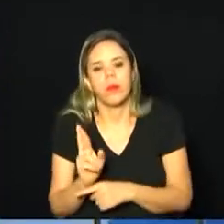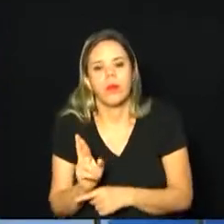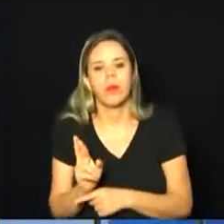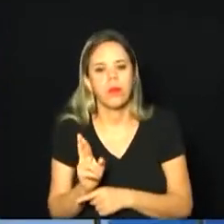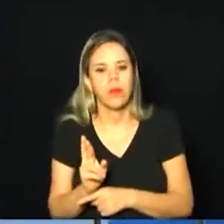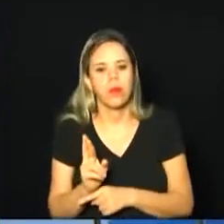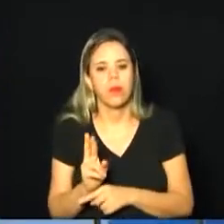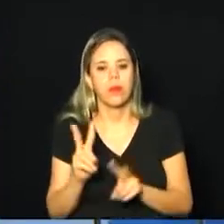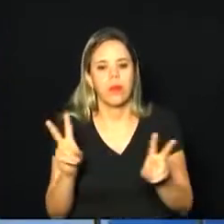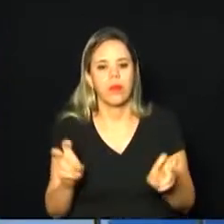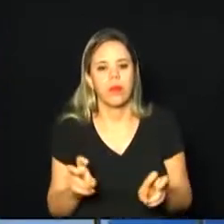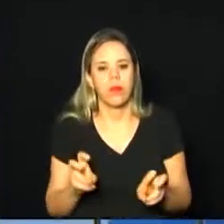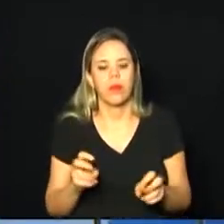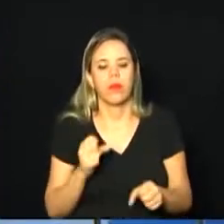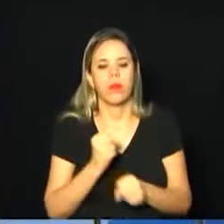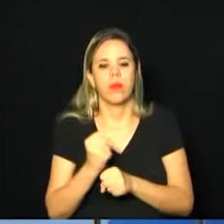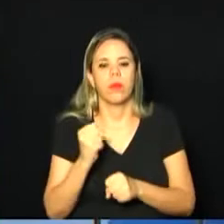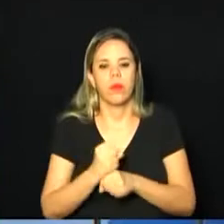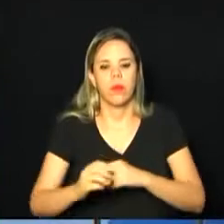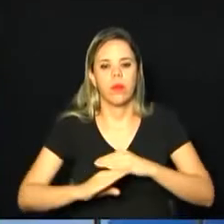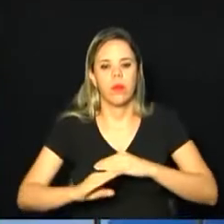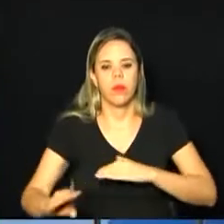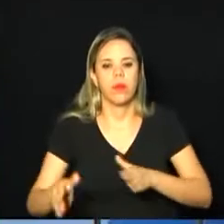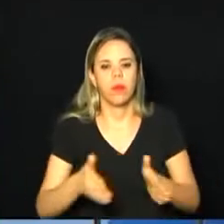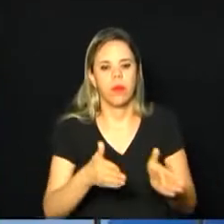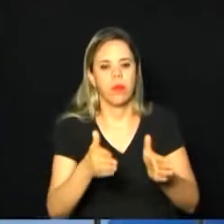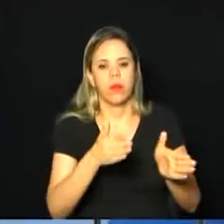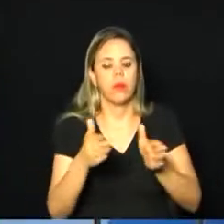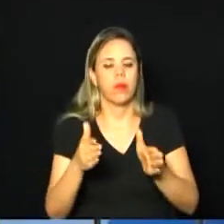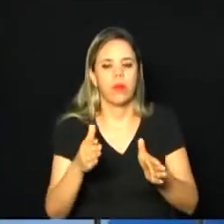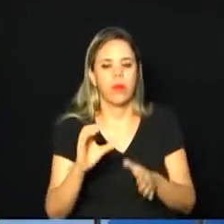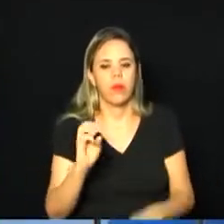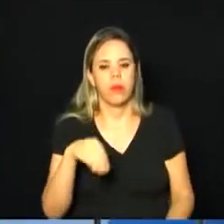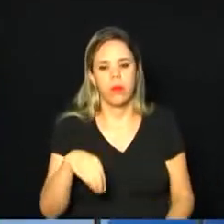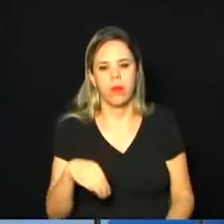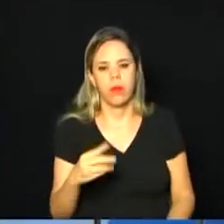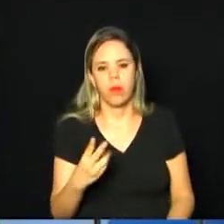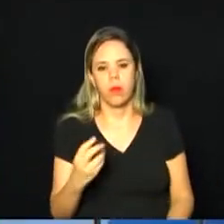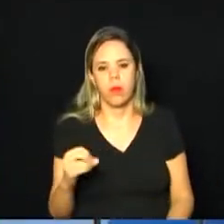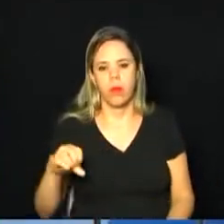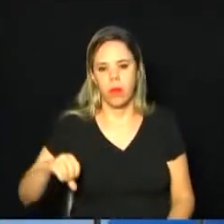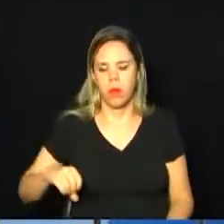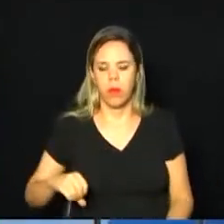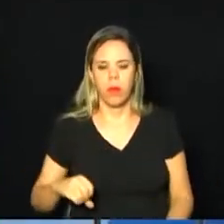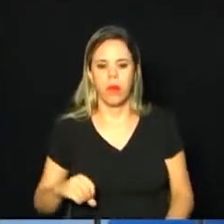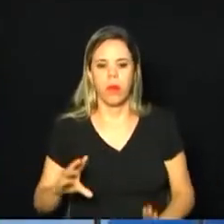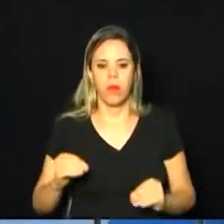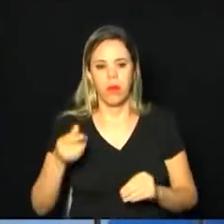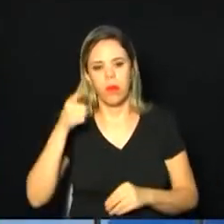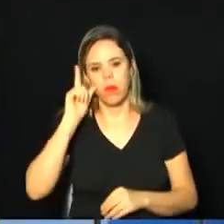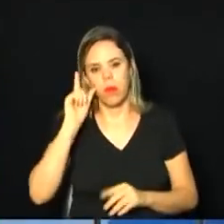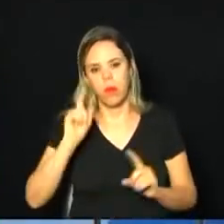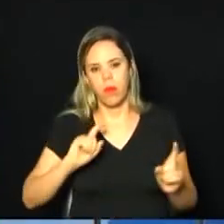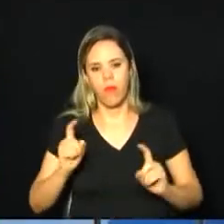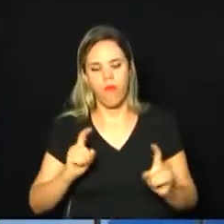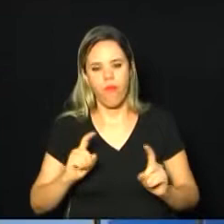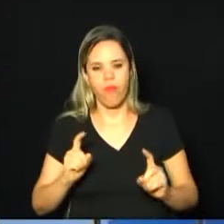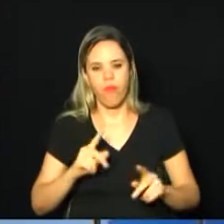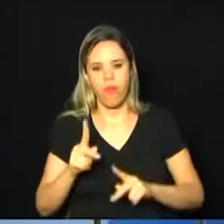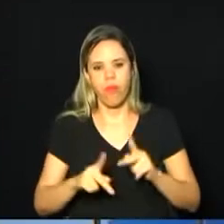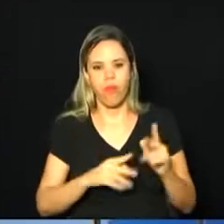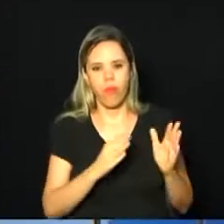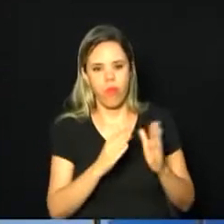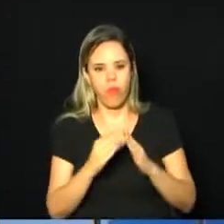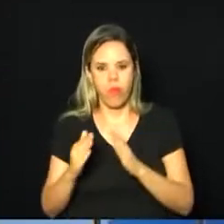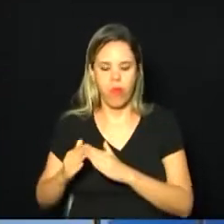que trata da pavimentação da estrada cam 209 promoveu na noite de ontem uma reunião com moradores